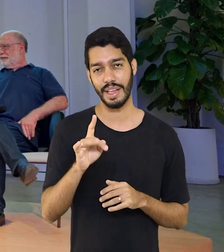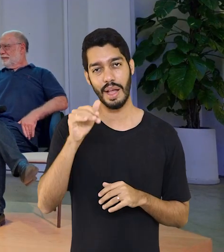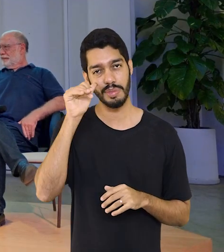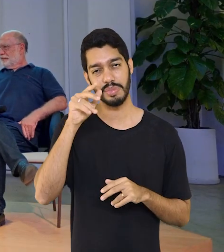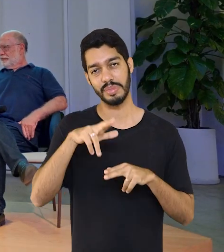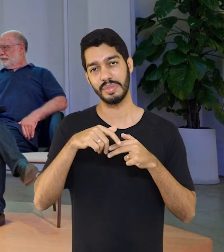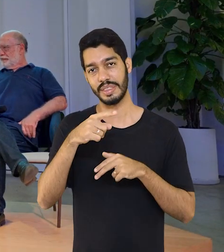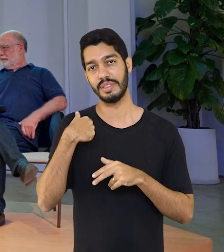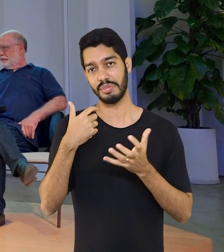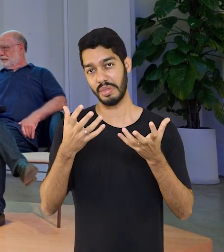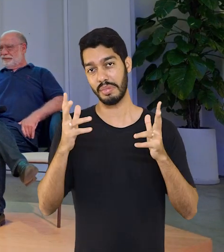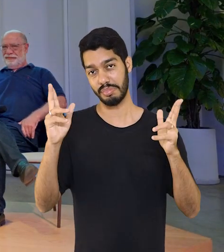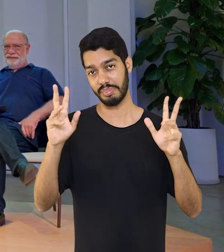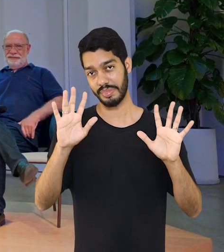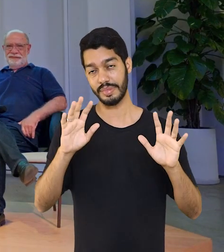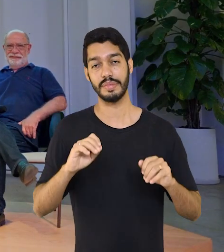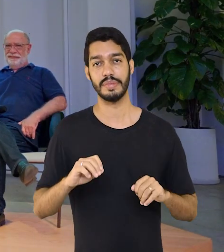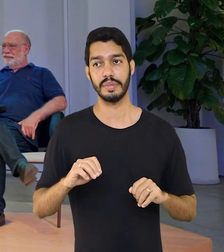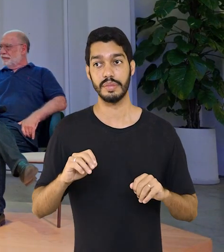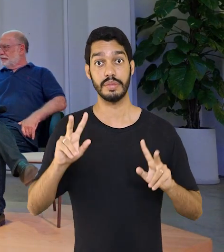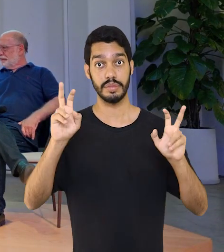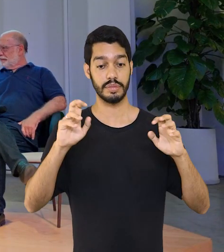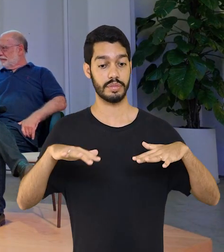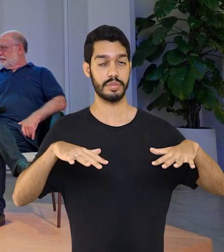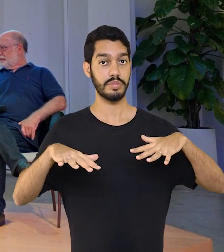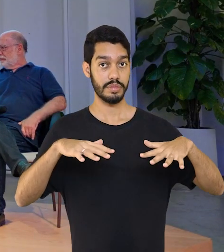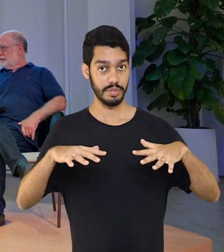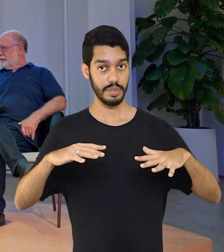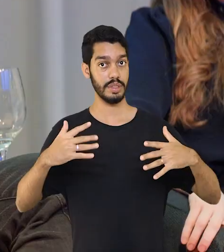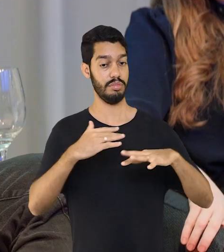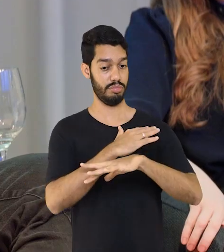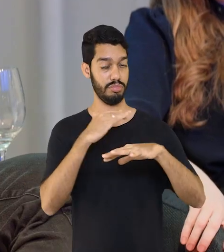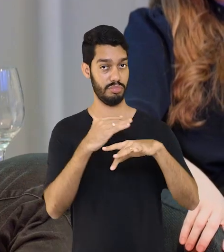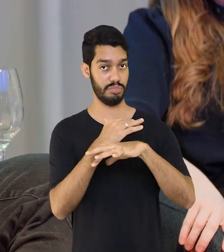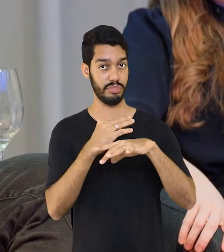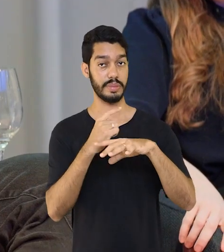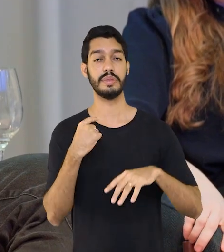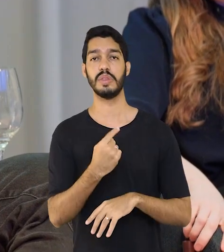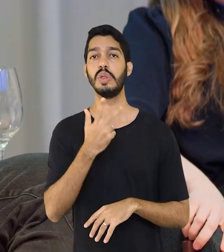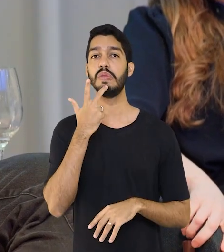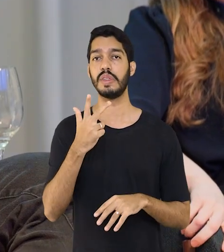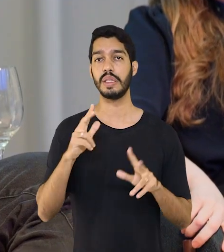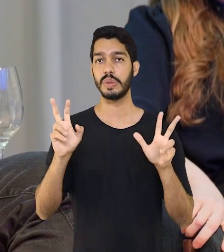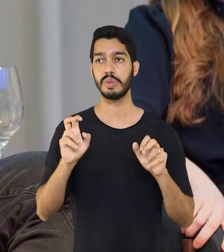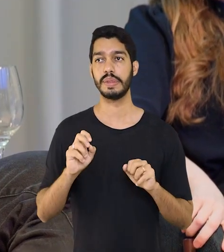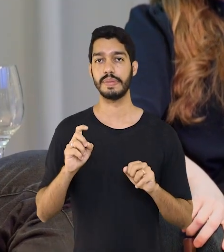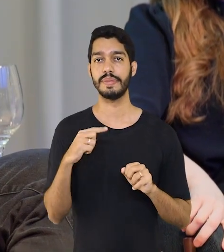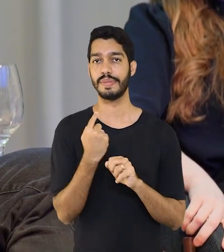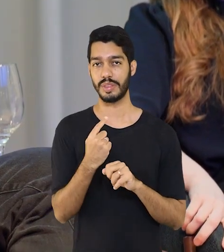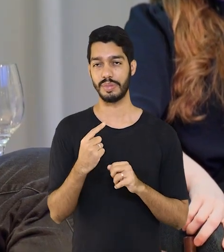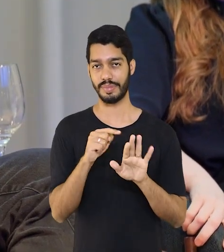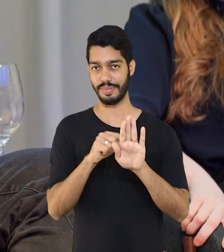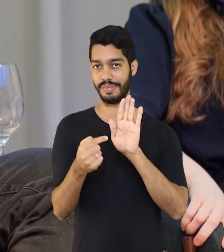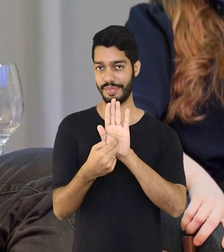Mas... E é curioso, já aproveitar até fazer um parênteses, né? Do ponto de vista da mobilidade urbana, quando a gente fala de... Enfim,